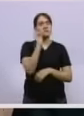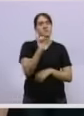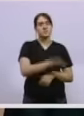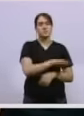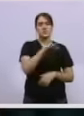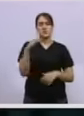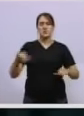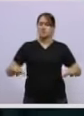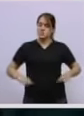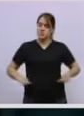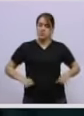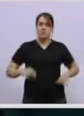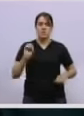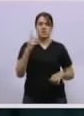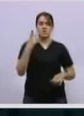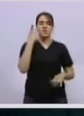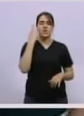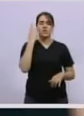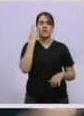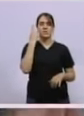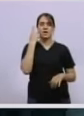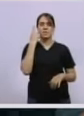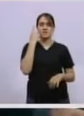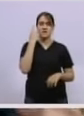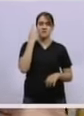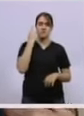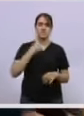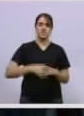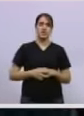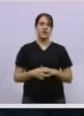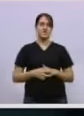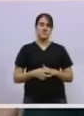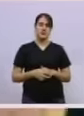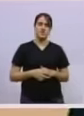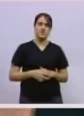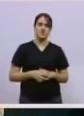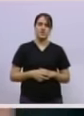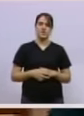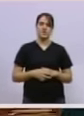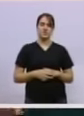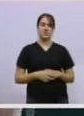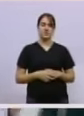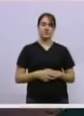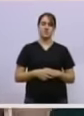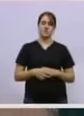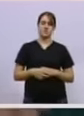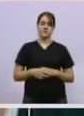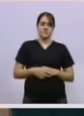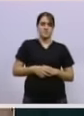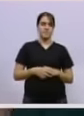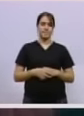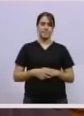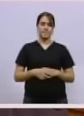um processo natural e que todos nós estamos passando por ele o tempo todo. E quanto maior é a honestidade de uma pessoa, maior é o número